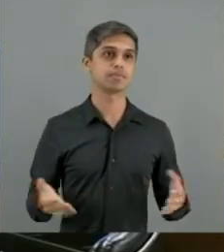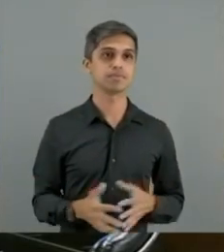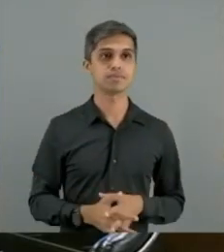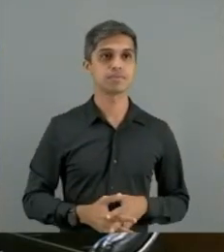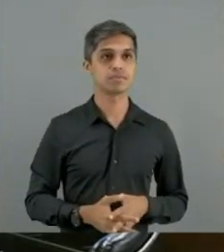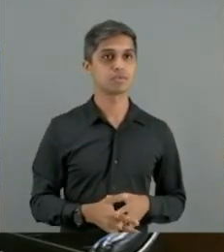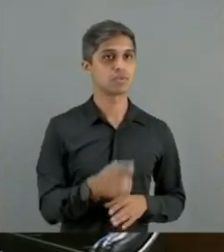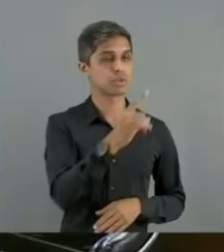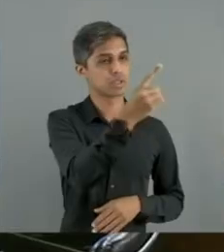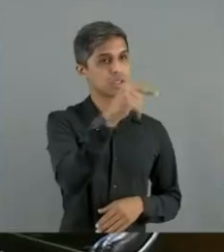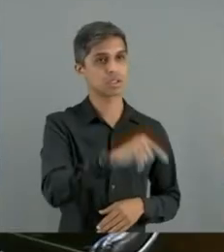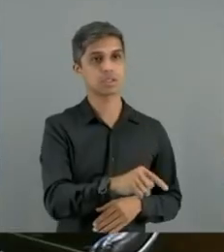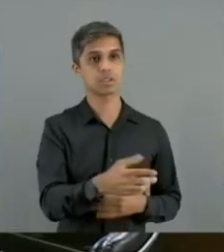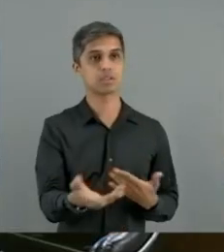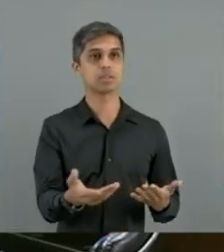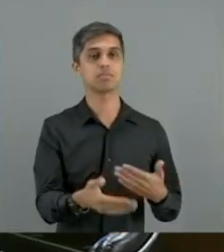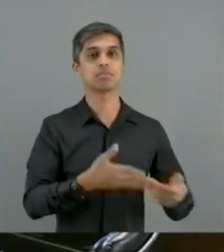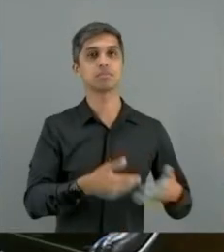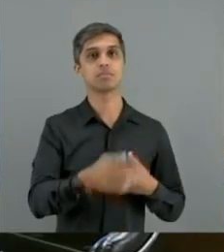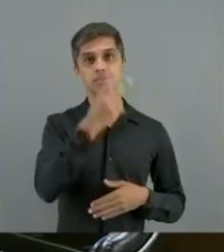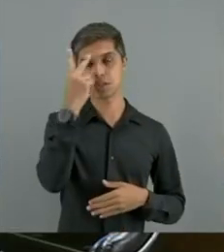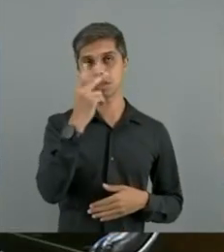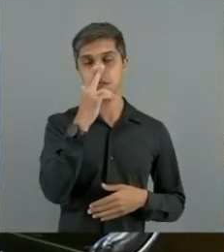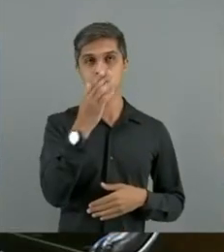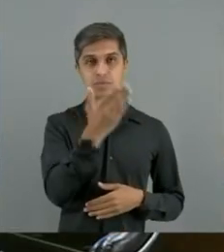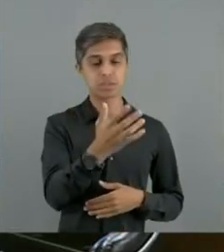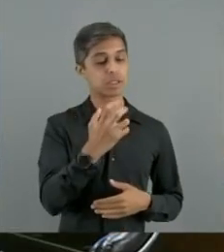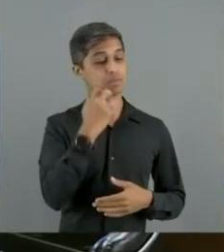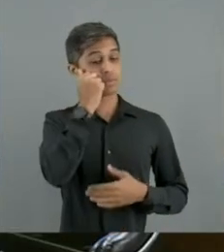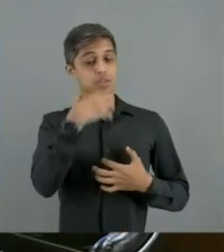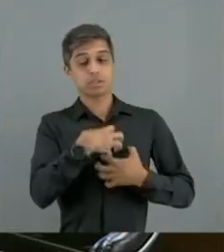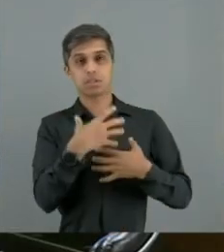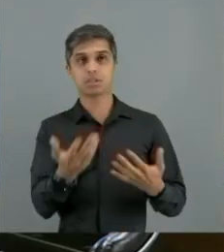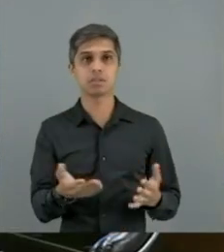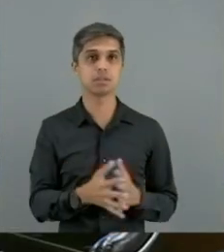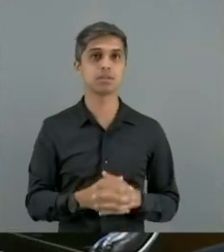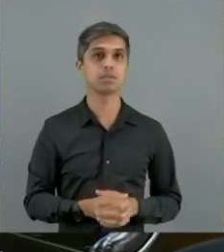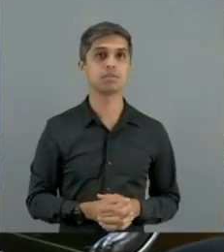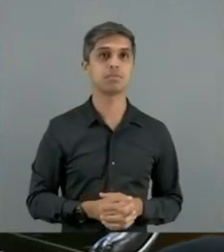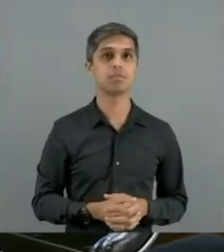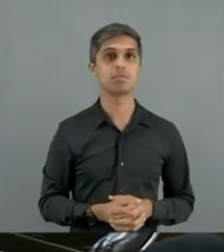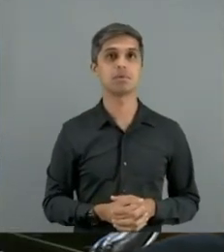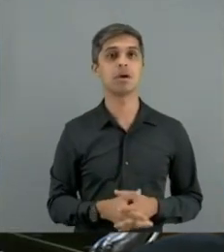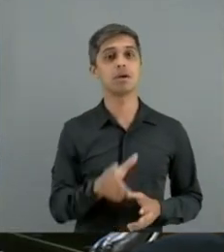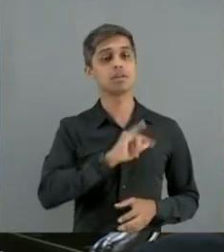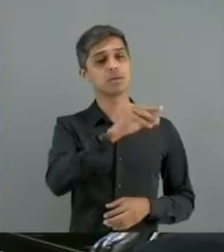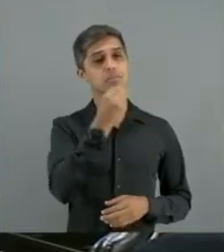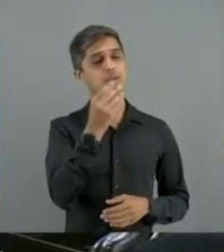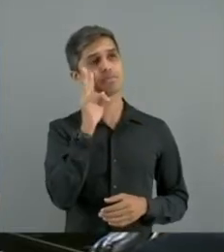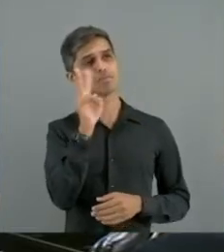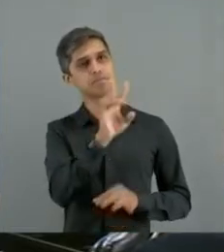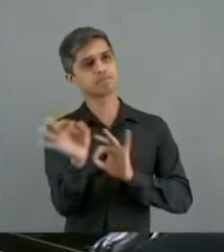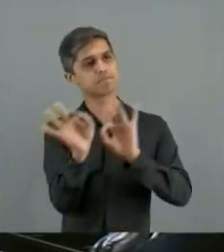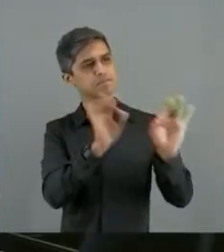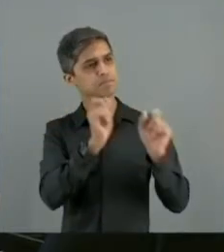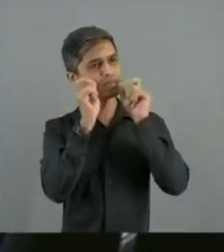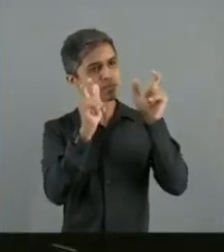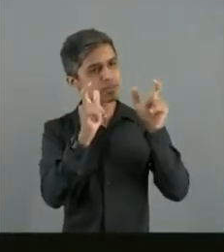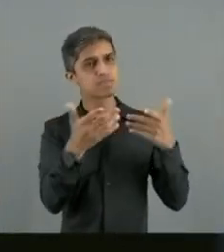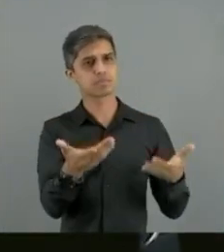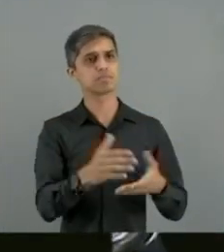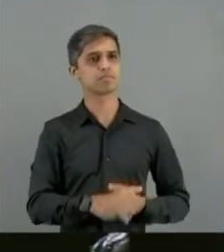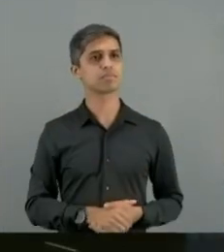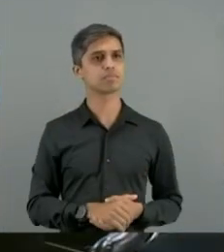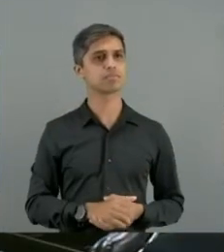Só o fato de estar aqui, para qualquer um, devem dizer a senhora, é constrangedor. E eu tive a oportunidade de ouvi-la com muita atenção e